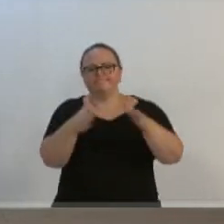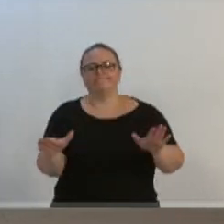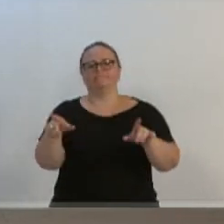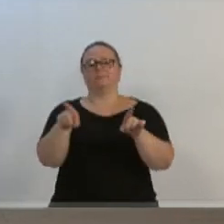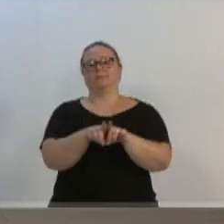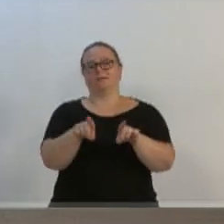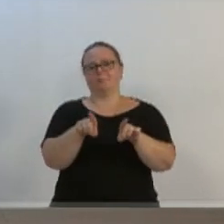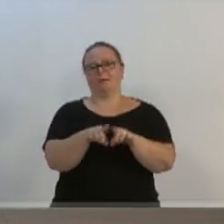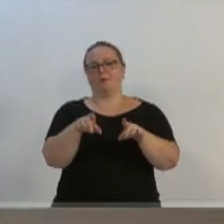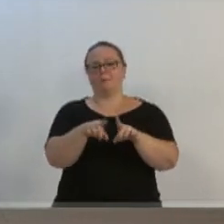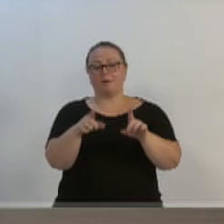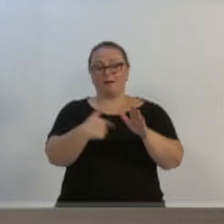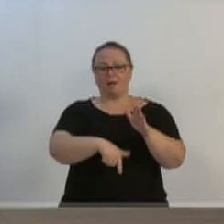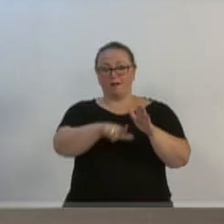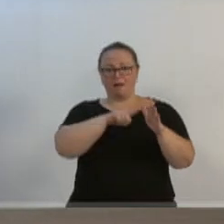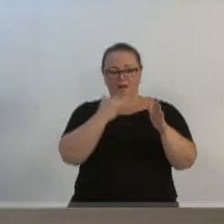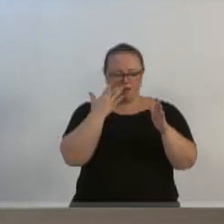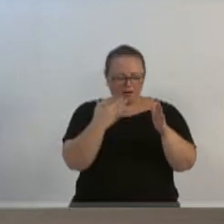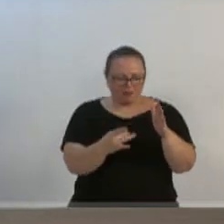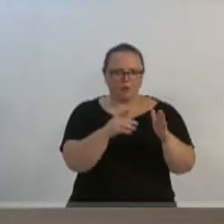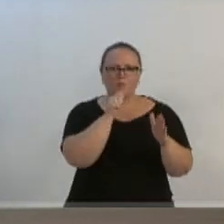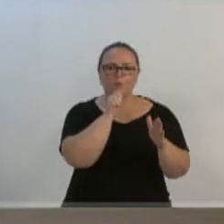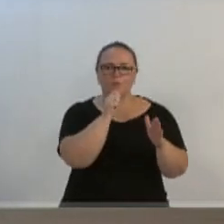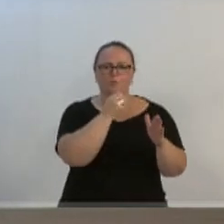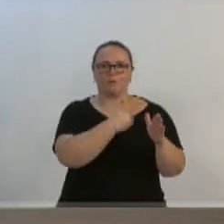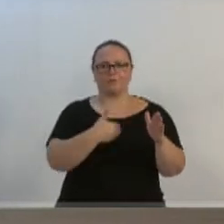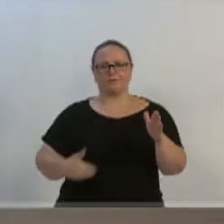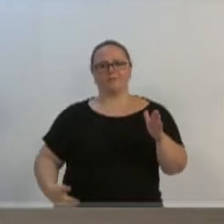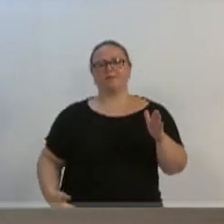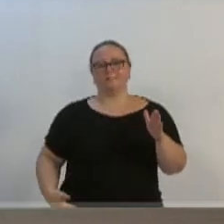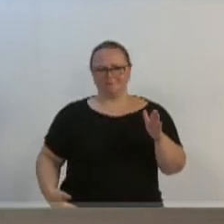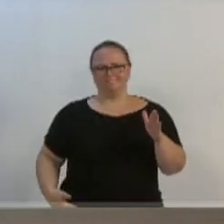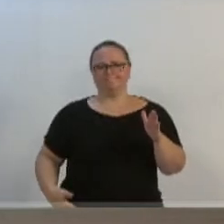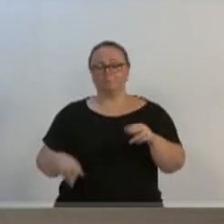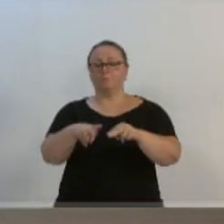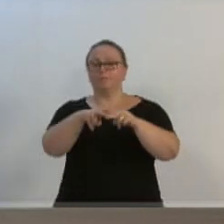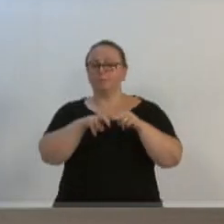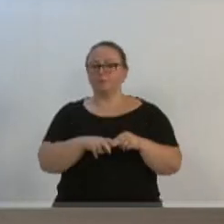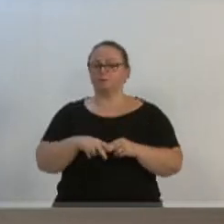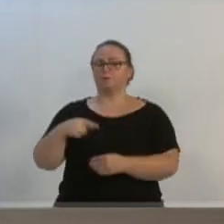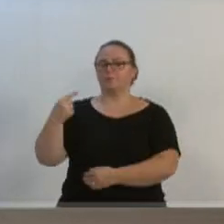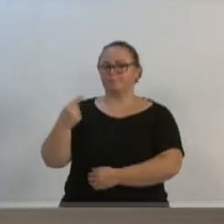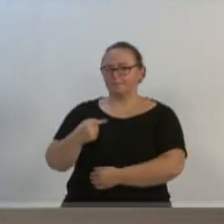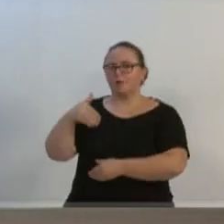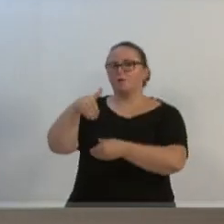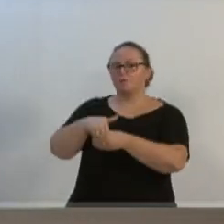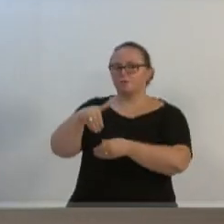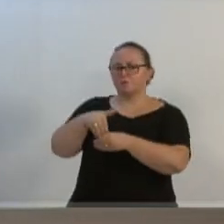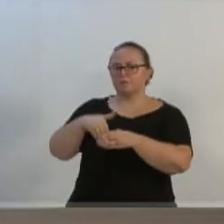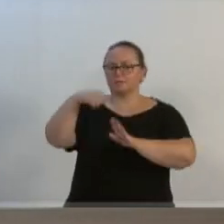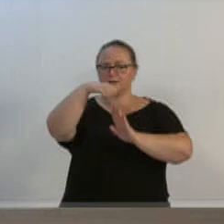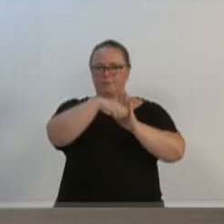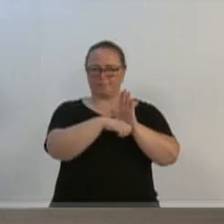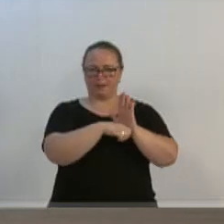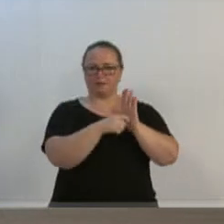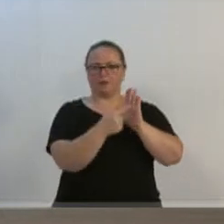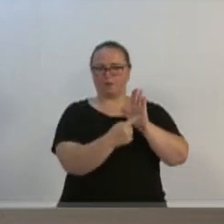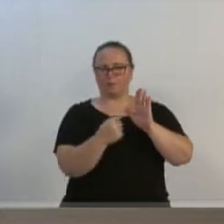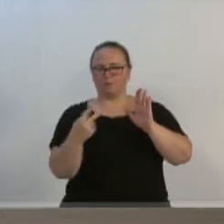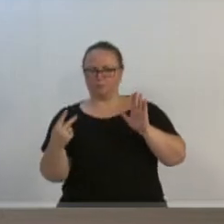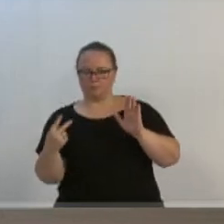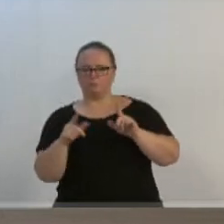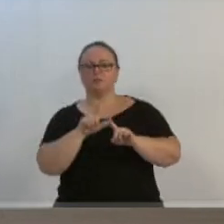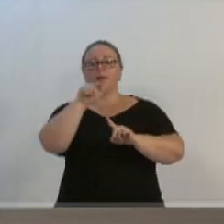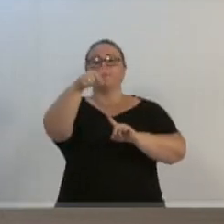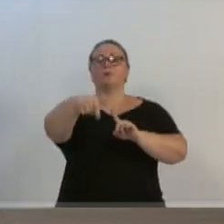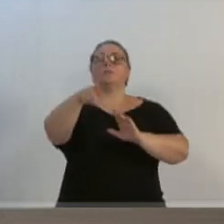vez, que também não foi observado pela questão do governo. Tá? Então, primeiro, a gente faz a votação em separado das emendas, depois do projeto em si,